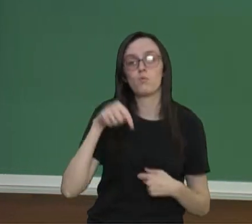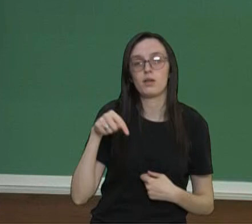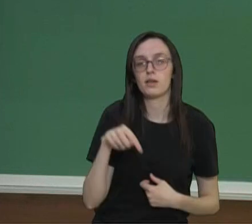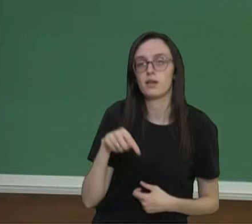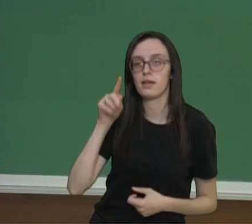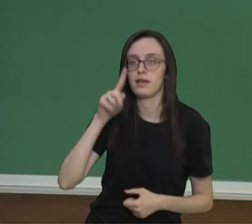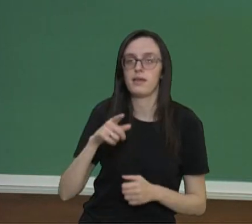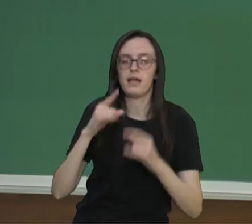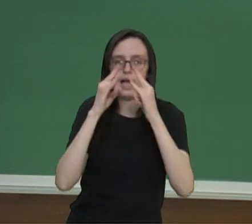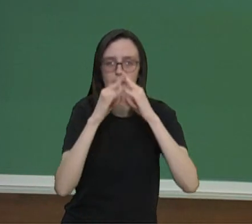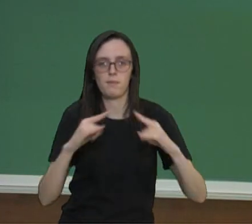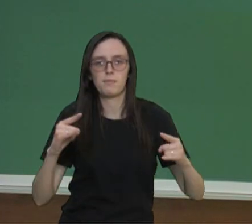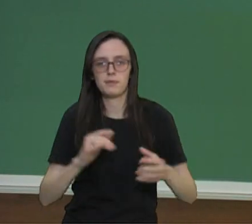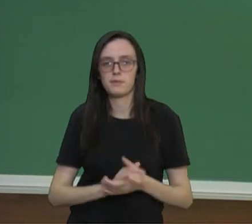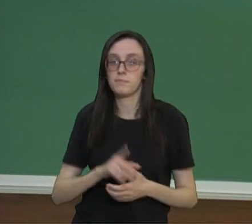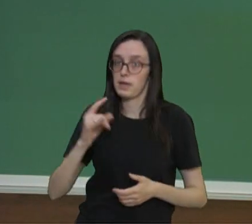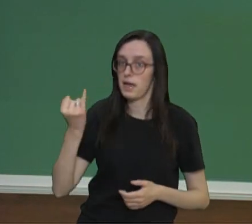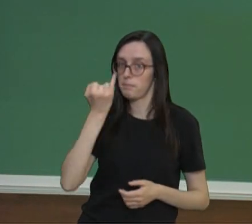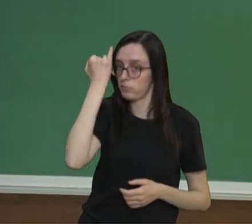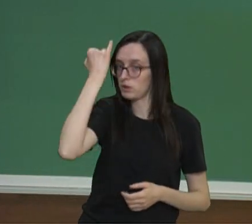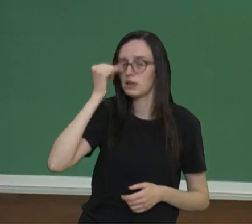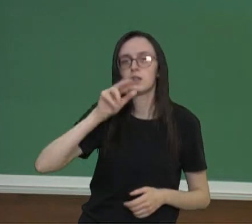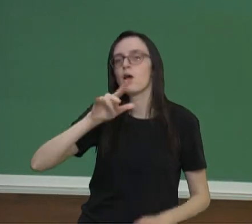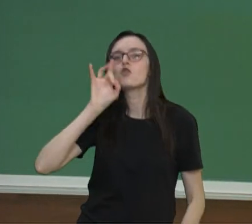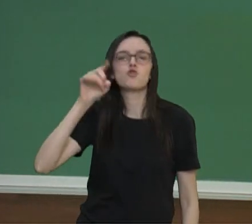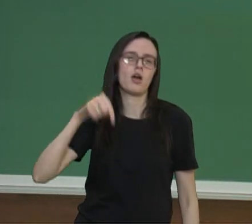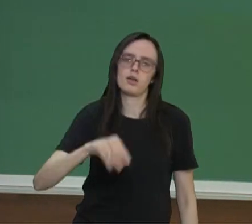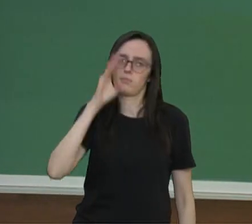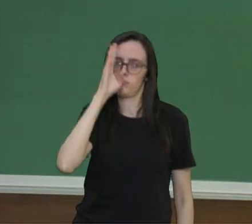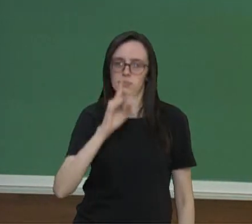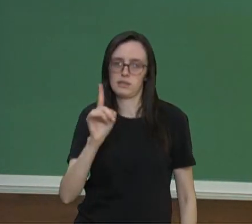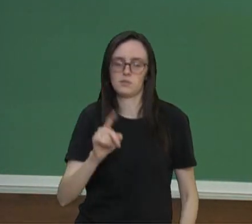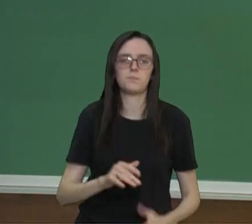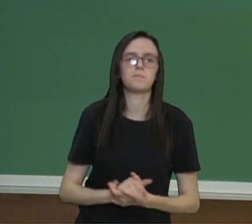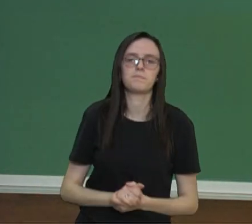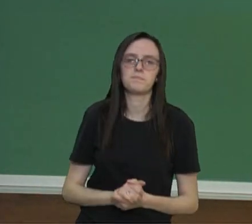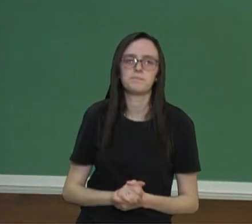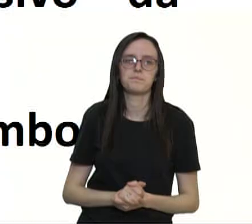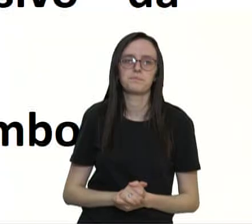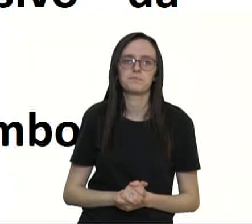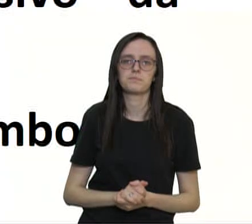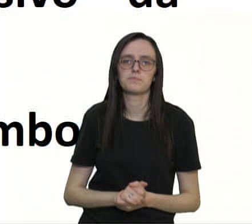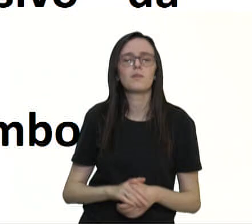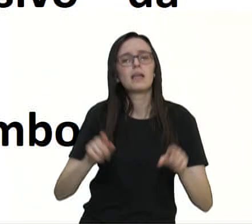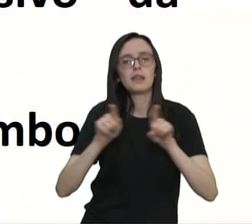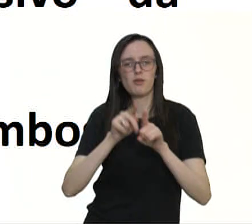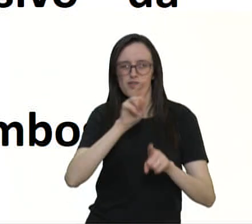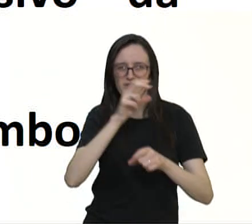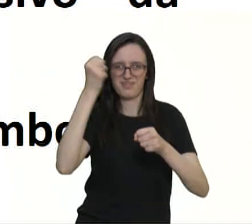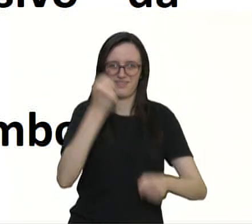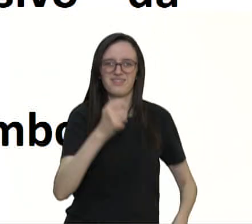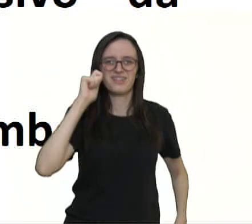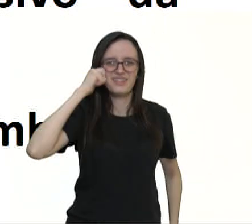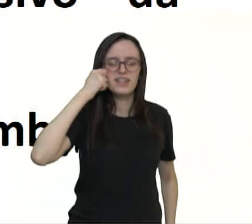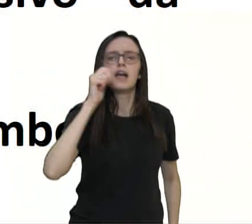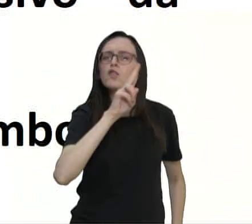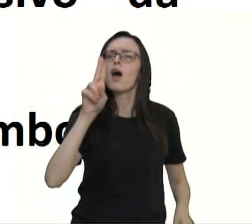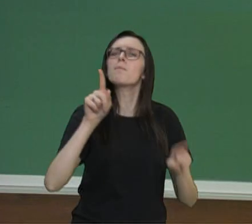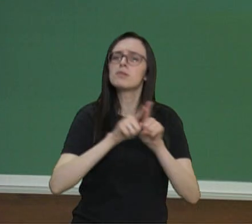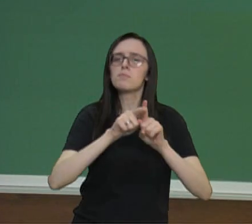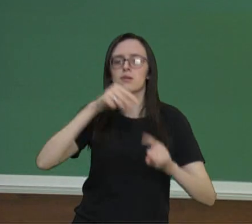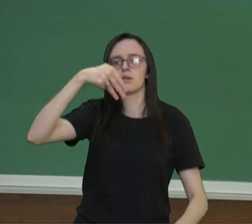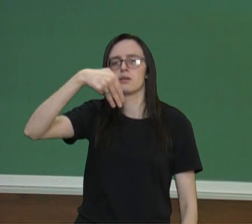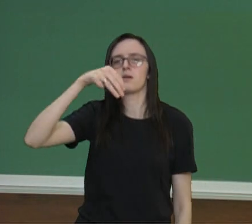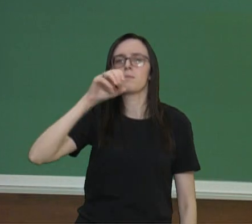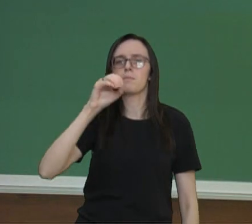nesses acampamentos. Importante, não é só no Brasil. Também chamados de mocambos. Então você vai encontrar em